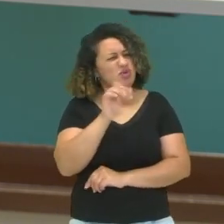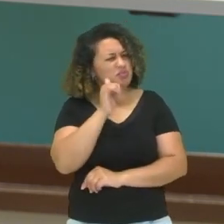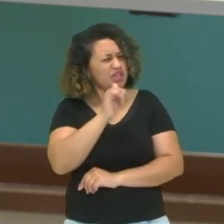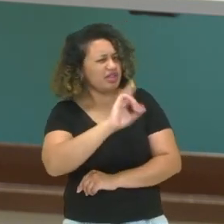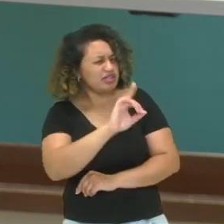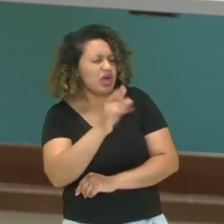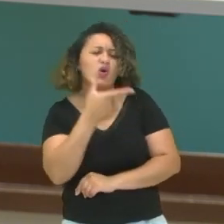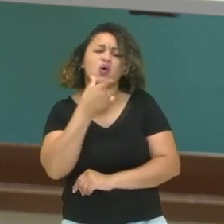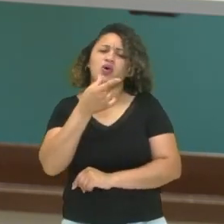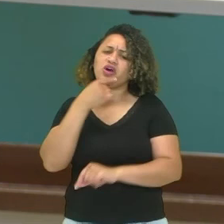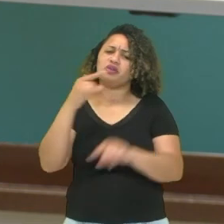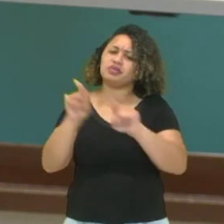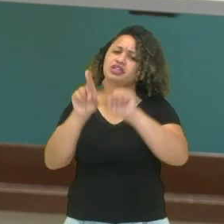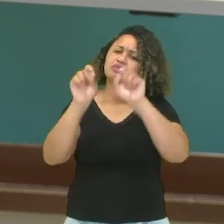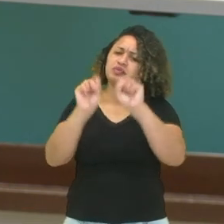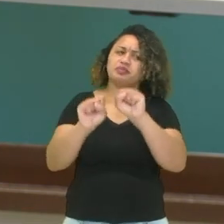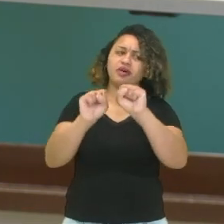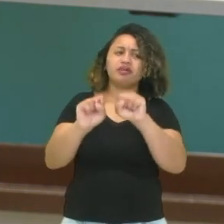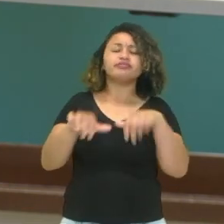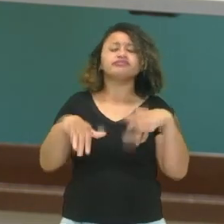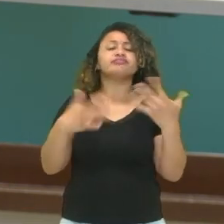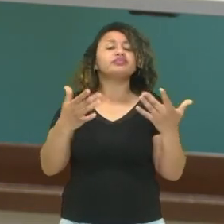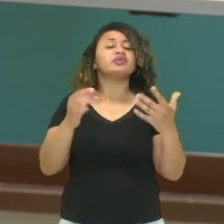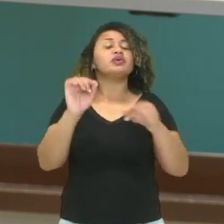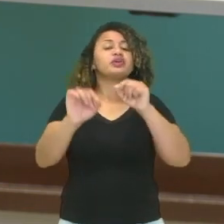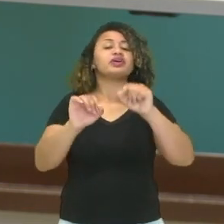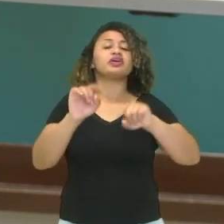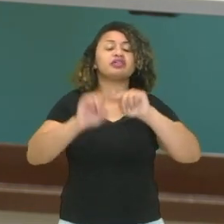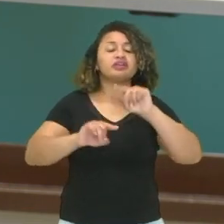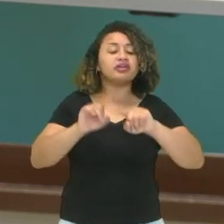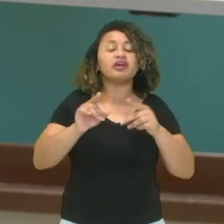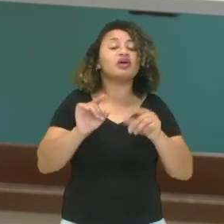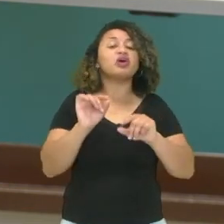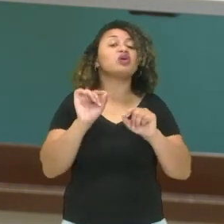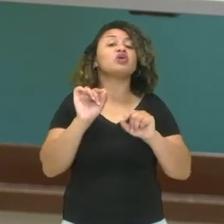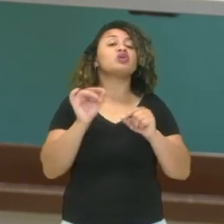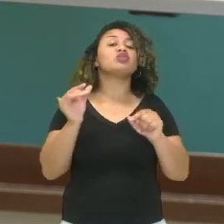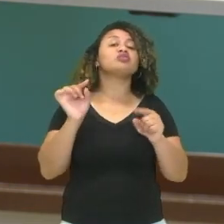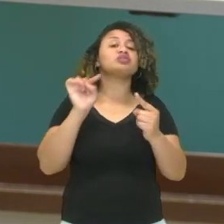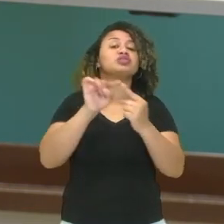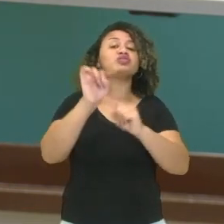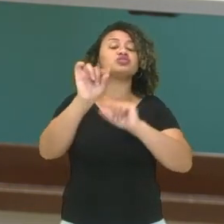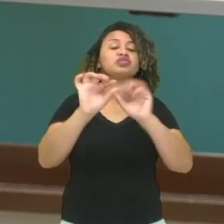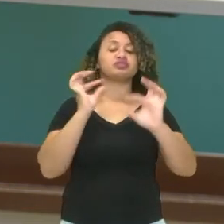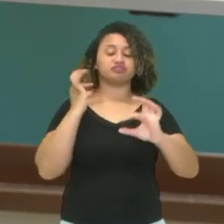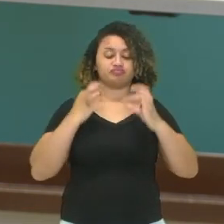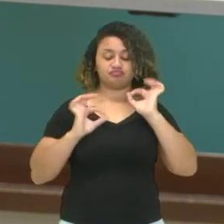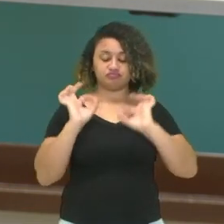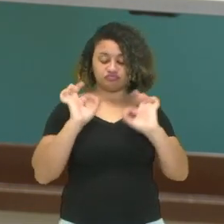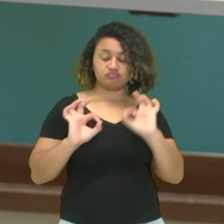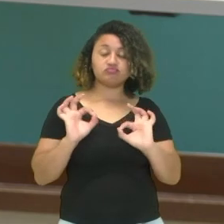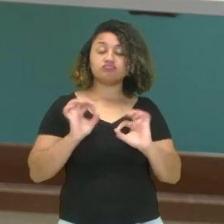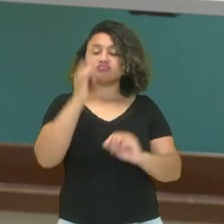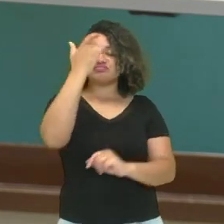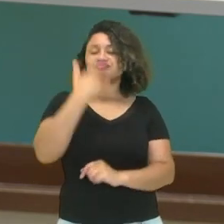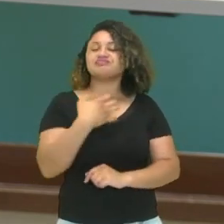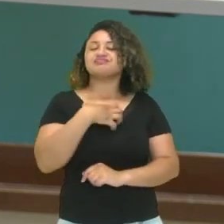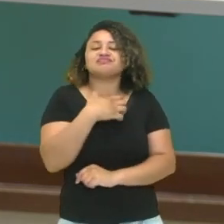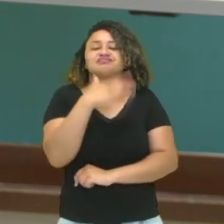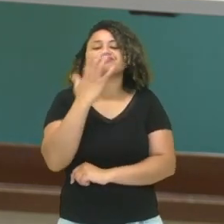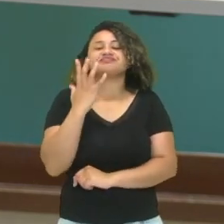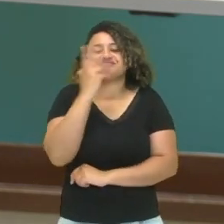compra, né? Homens também podem comprar uma bijuteria. Qual o objetivo? Fazer ornamento e a pessoa se sentir mais bonita.